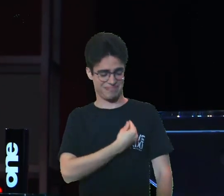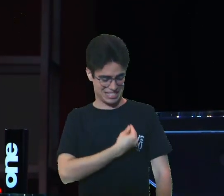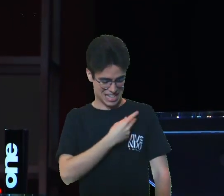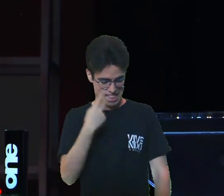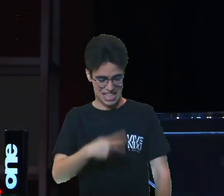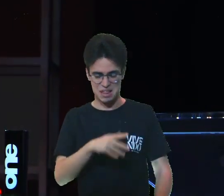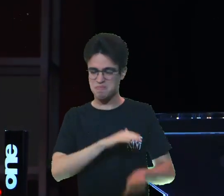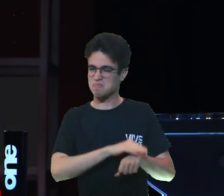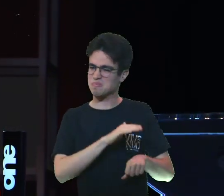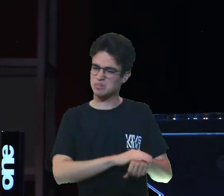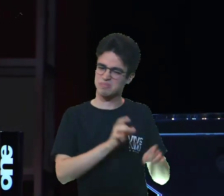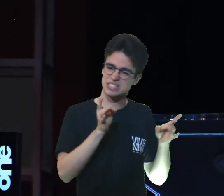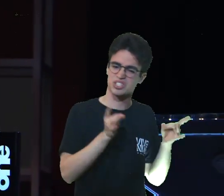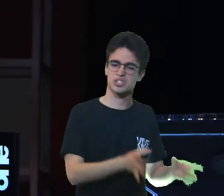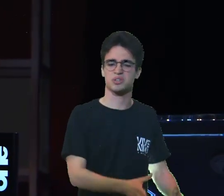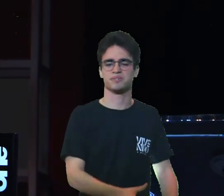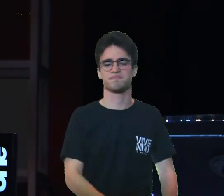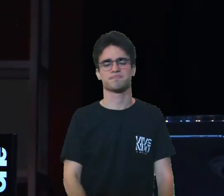física.